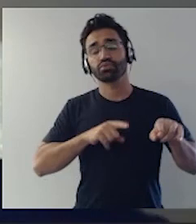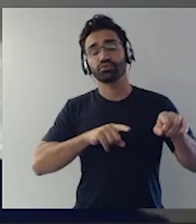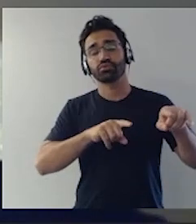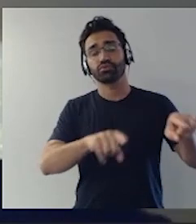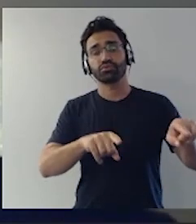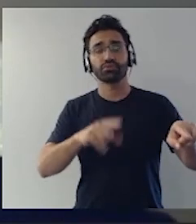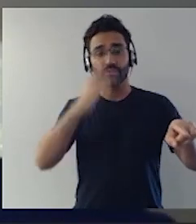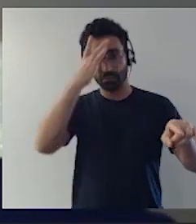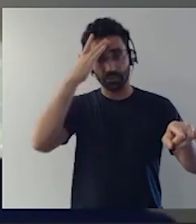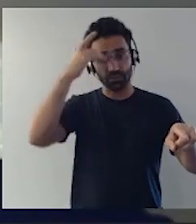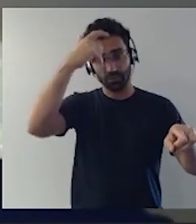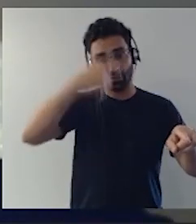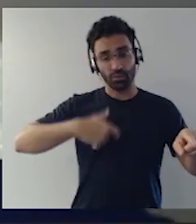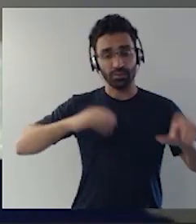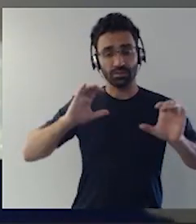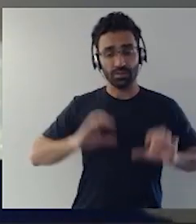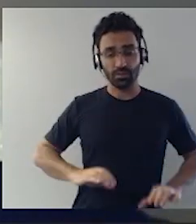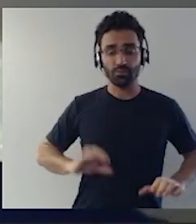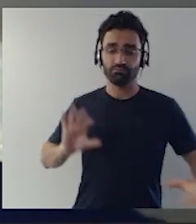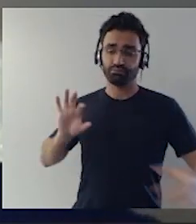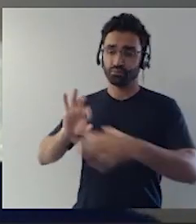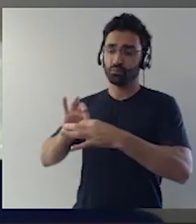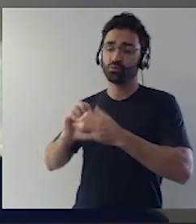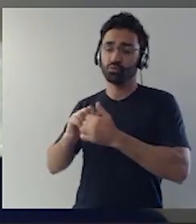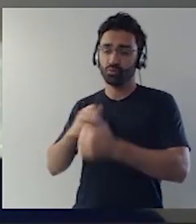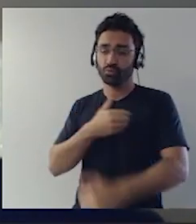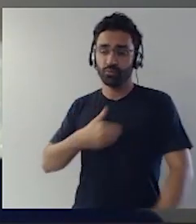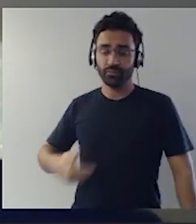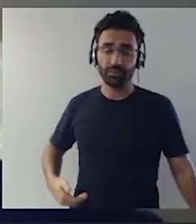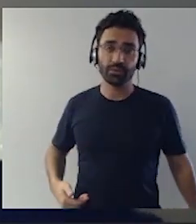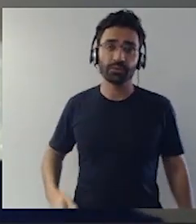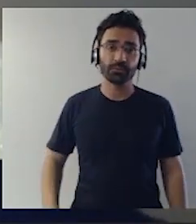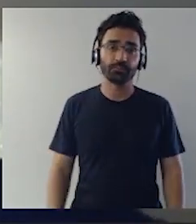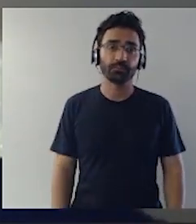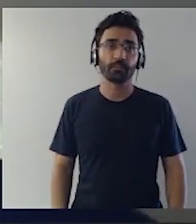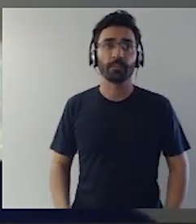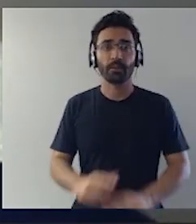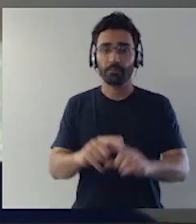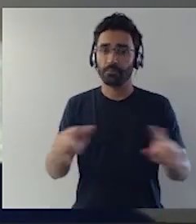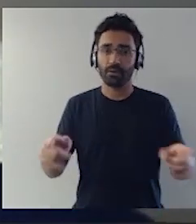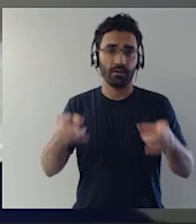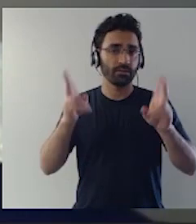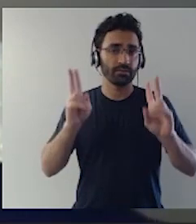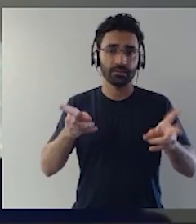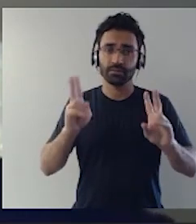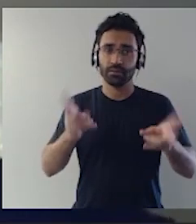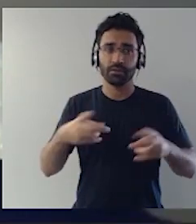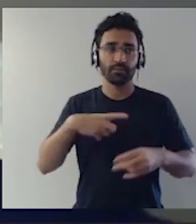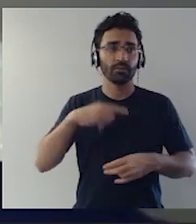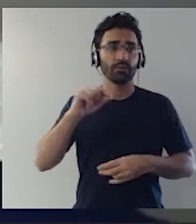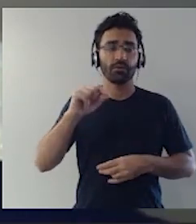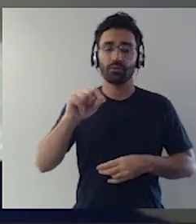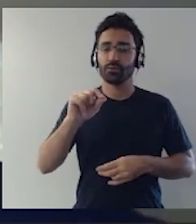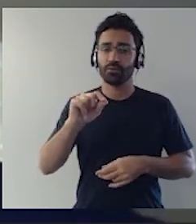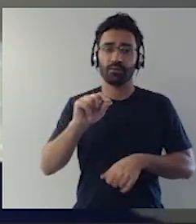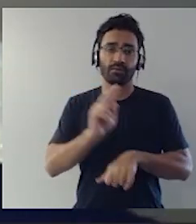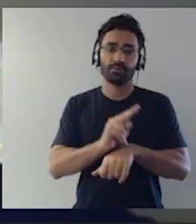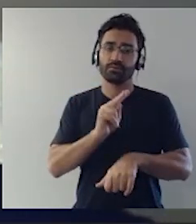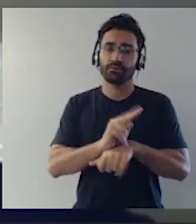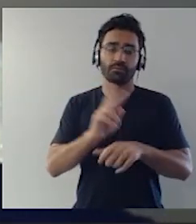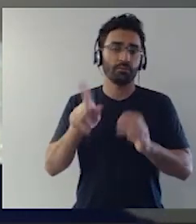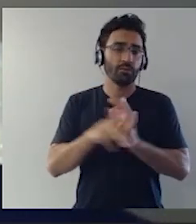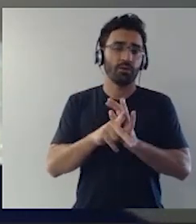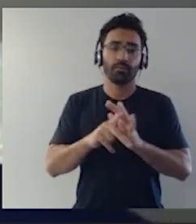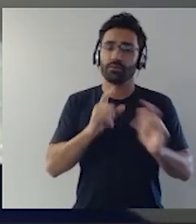cidadão e a administração pública, mas sempre haverá cláusulas de reserva para a administração